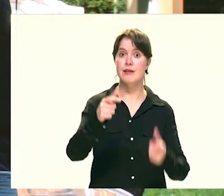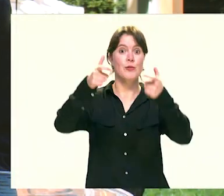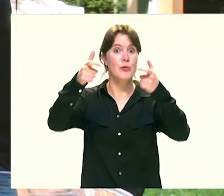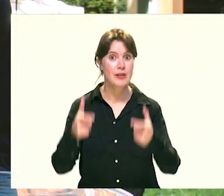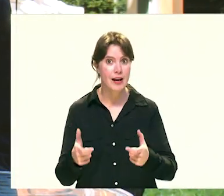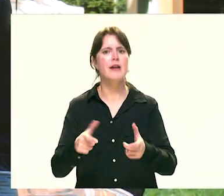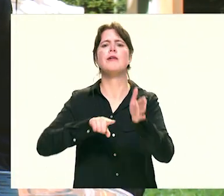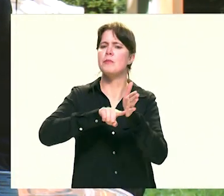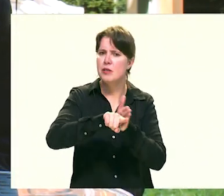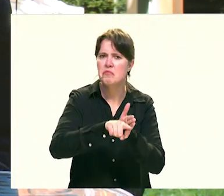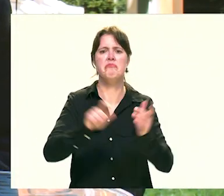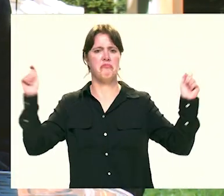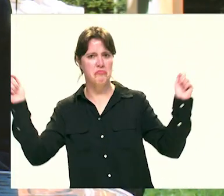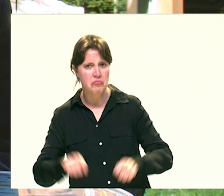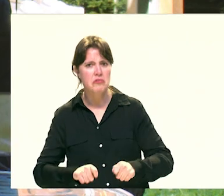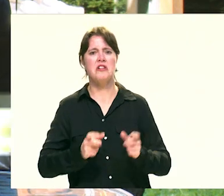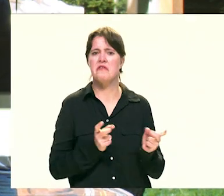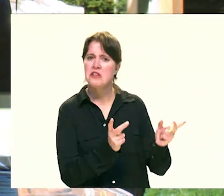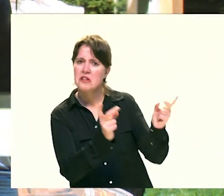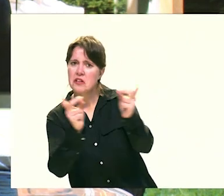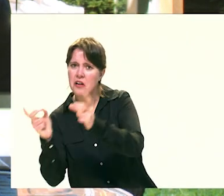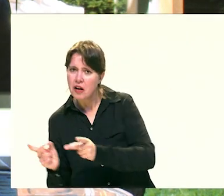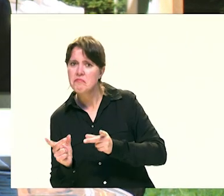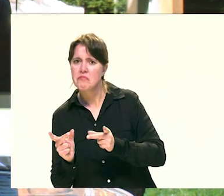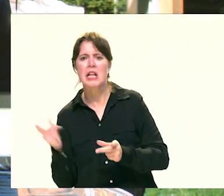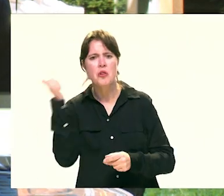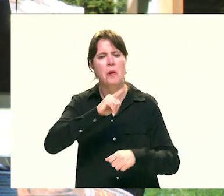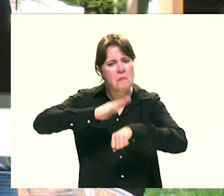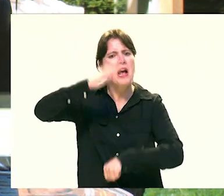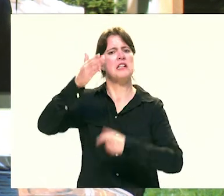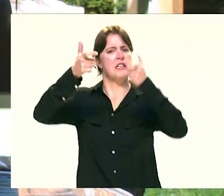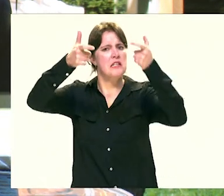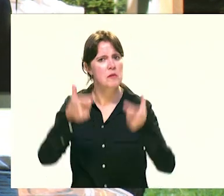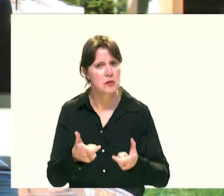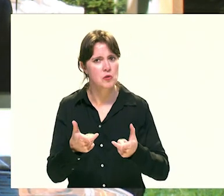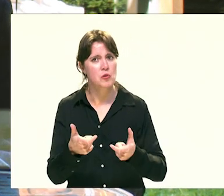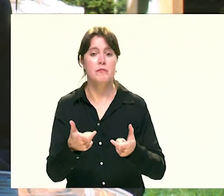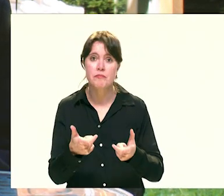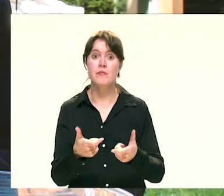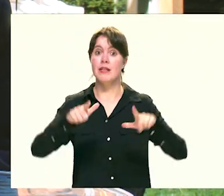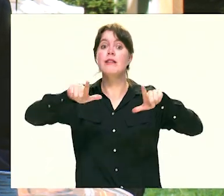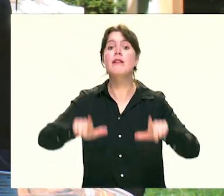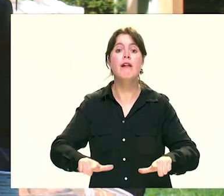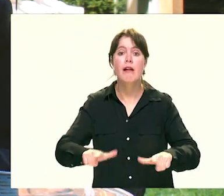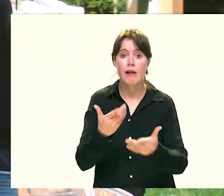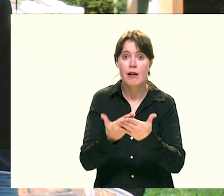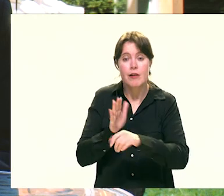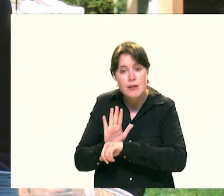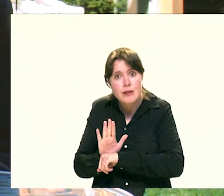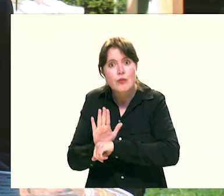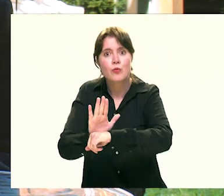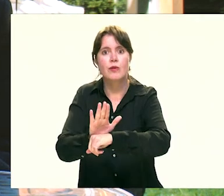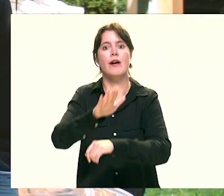É através do parque que as pesquisas com potencial mercadológico terão a sua chance de ganhar mais